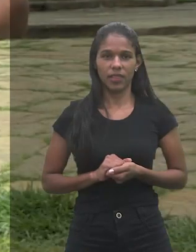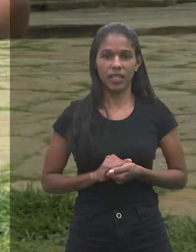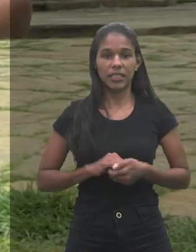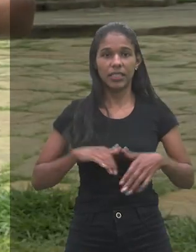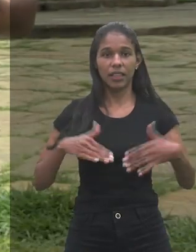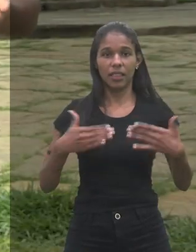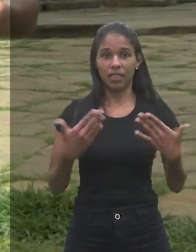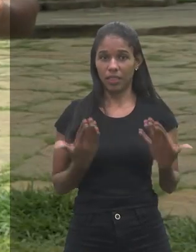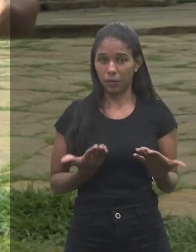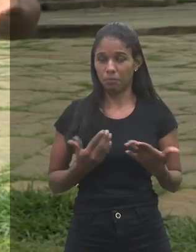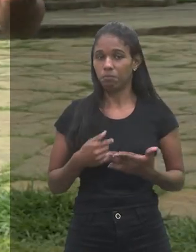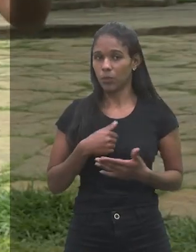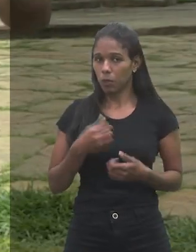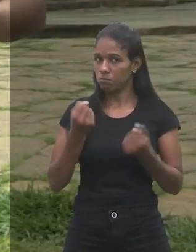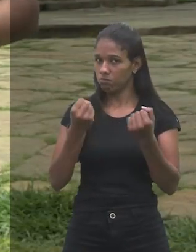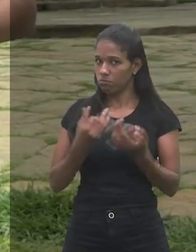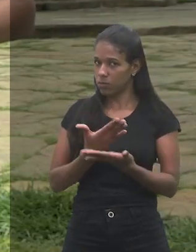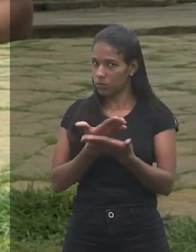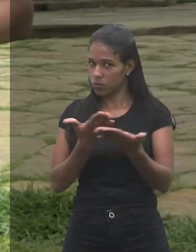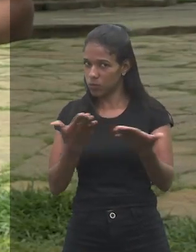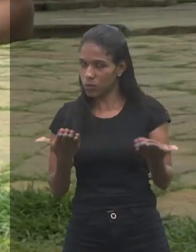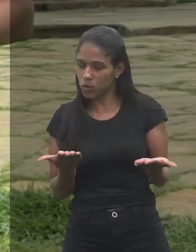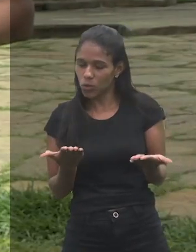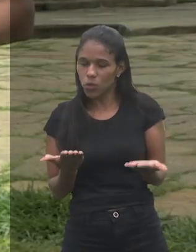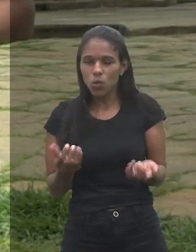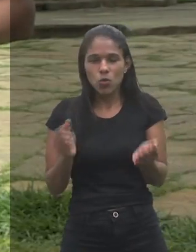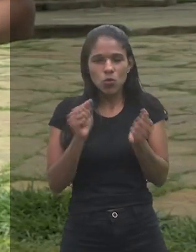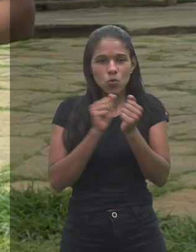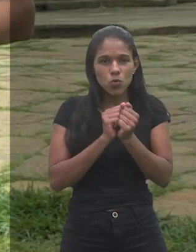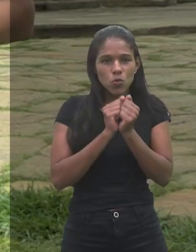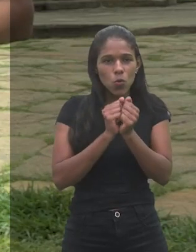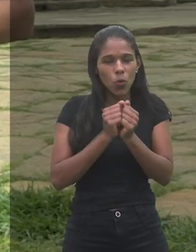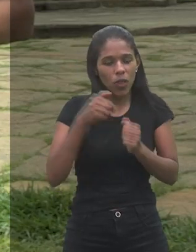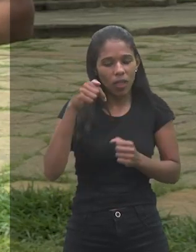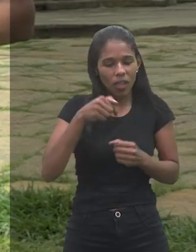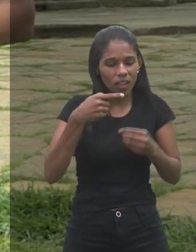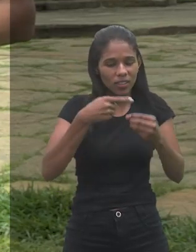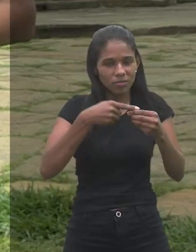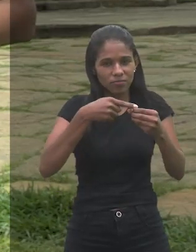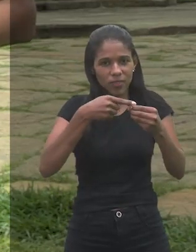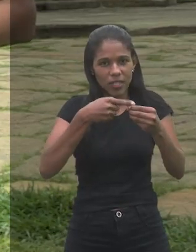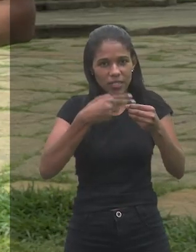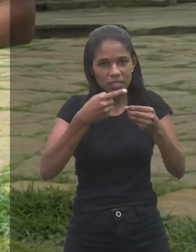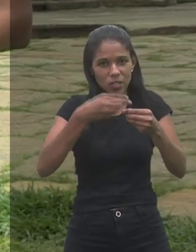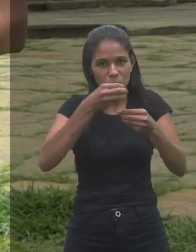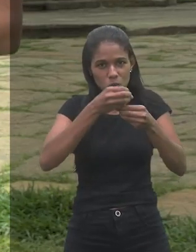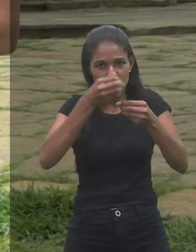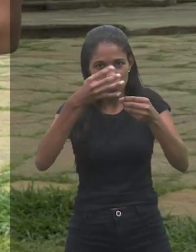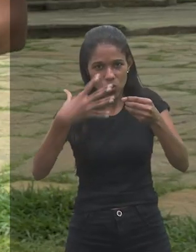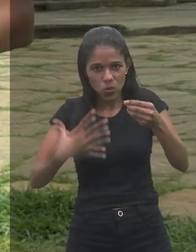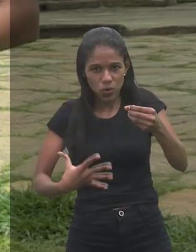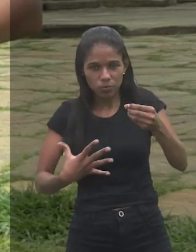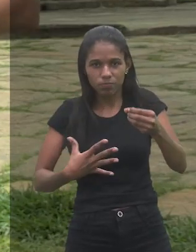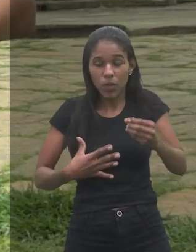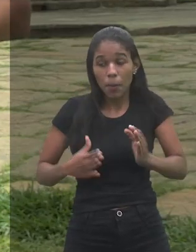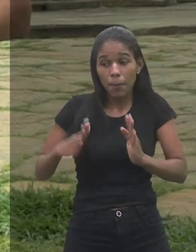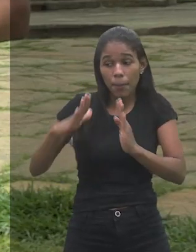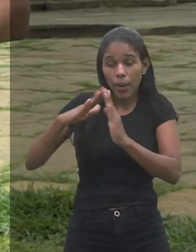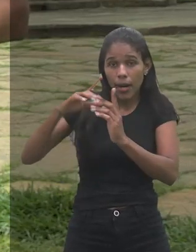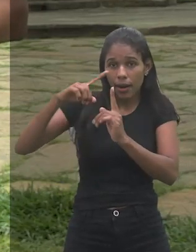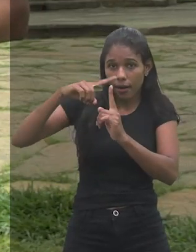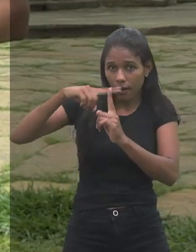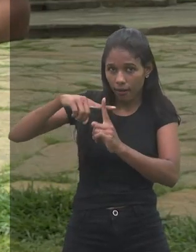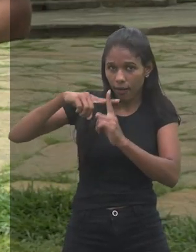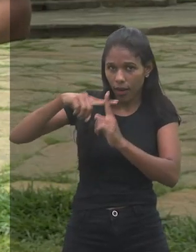Bem, como eu falei com vocês, vem com a gente aqui para Ouro Preto. Nós estamos aqui na igreja de São Francisco de Assis